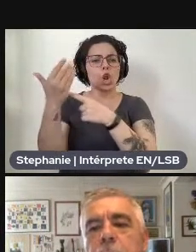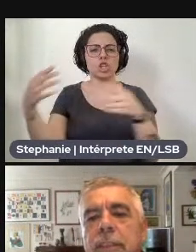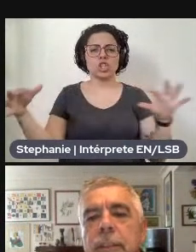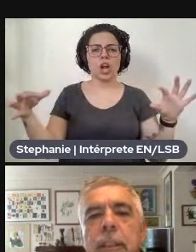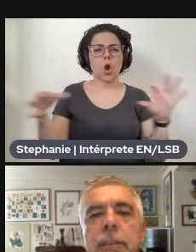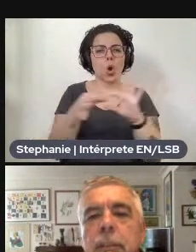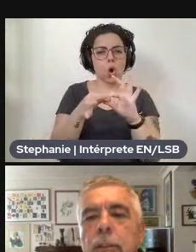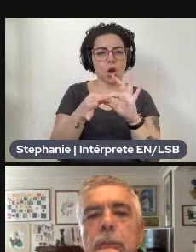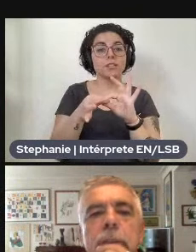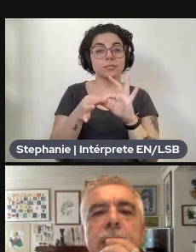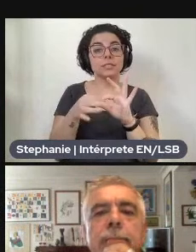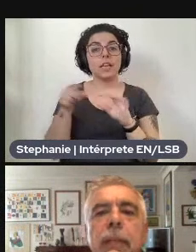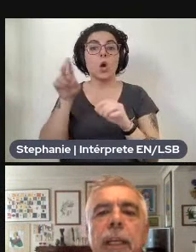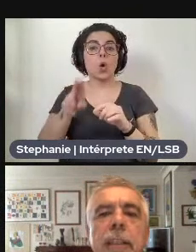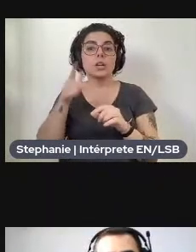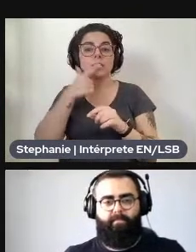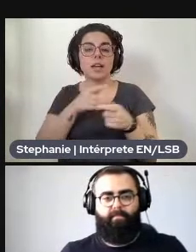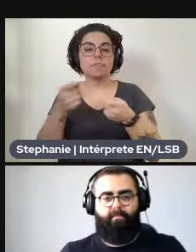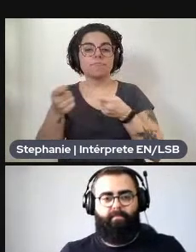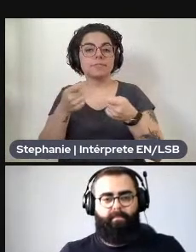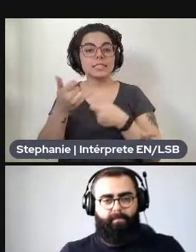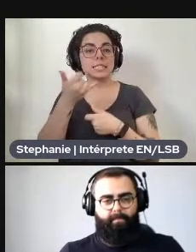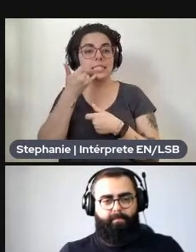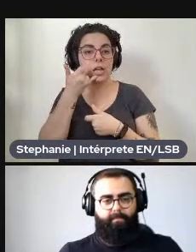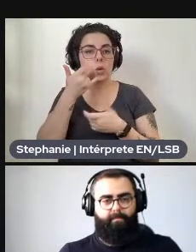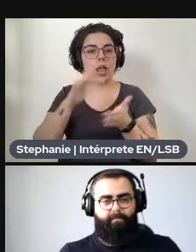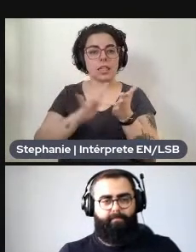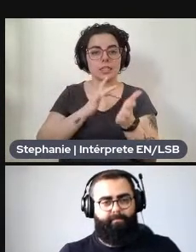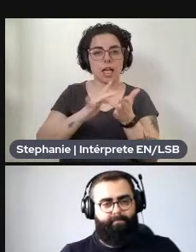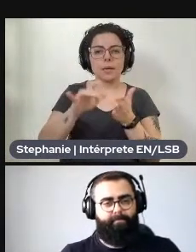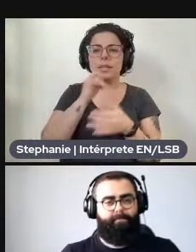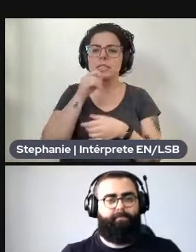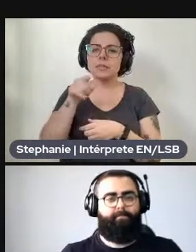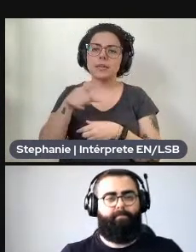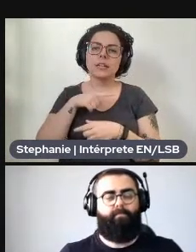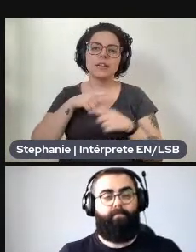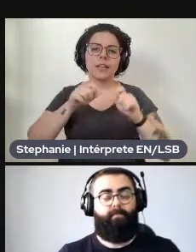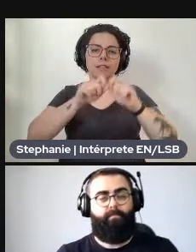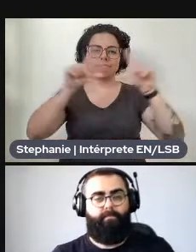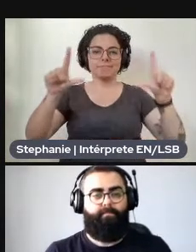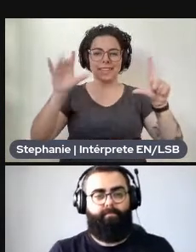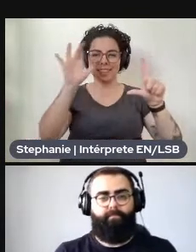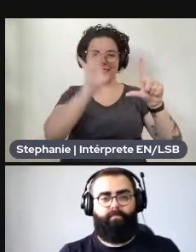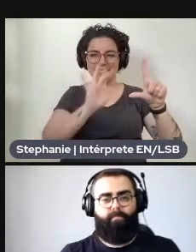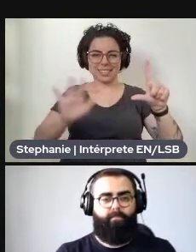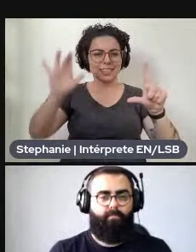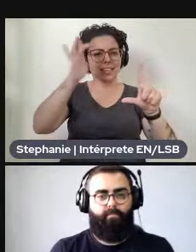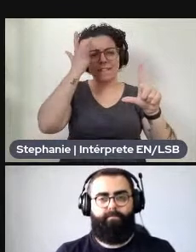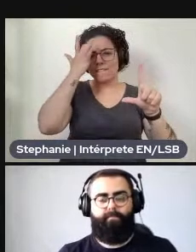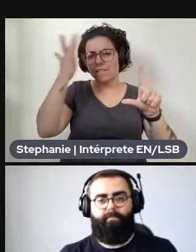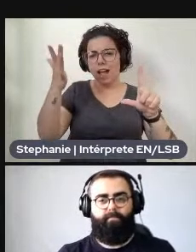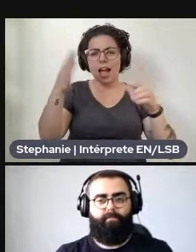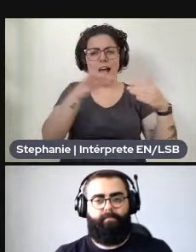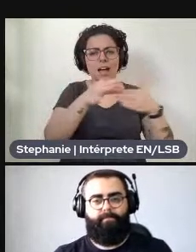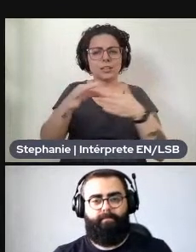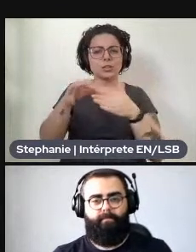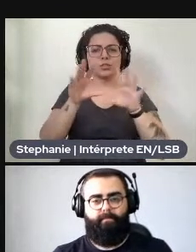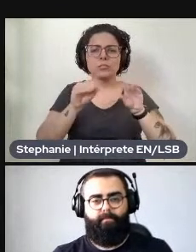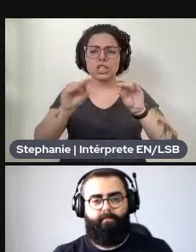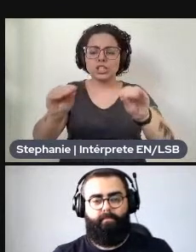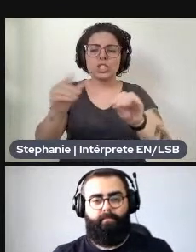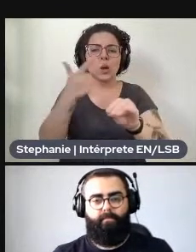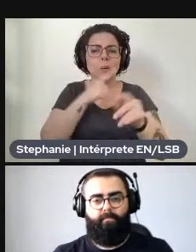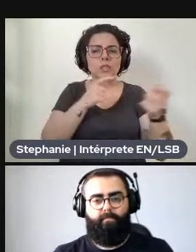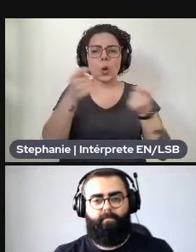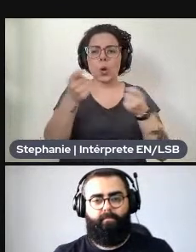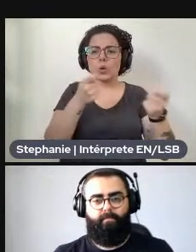Equipado com um display digital touch muito intuitivo, permite uma fácil interação e o controle total